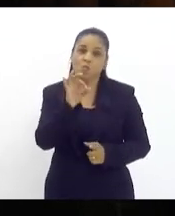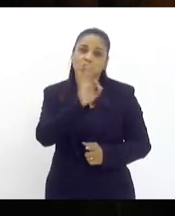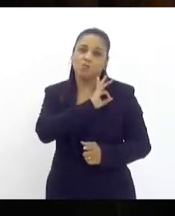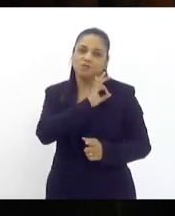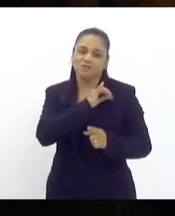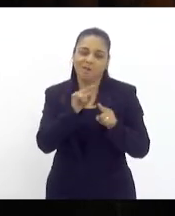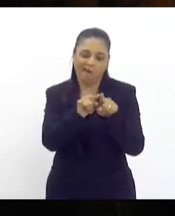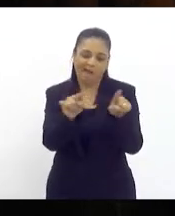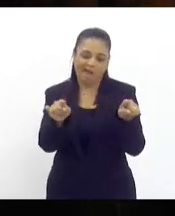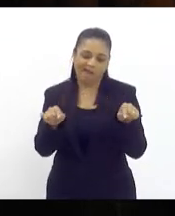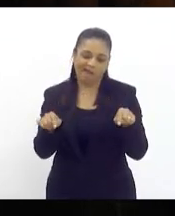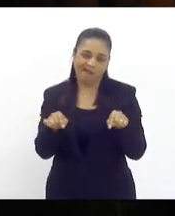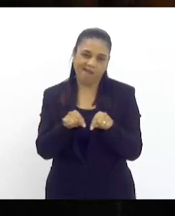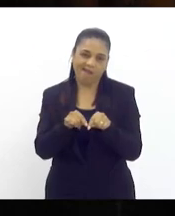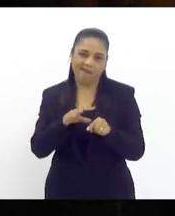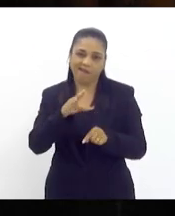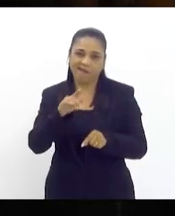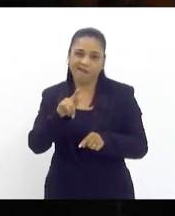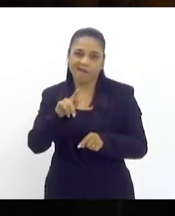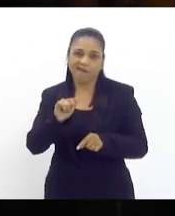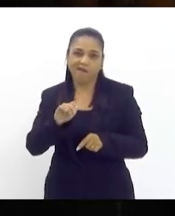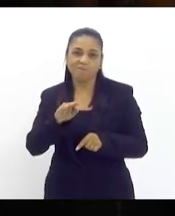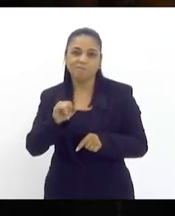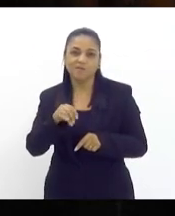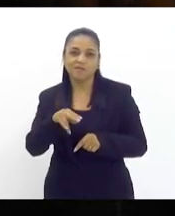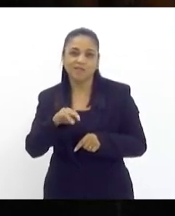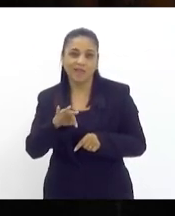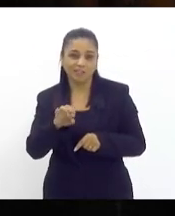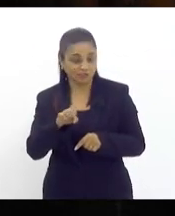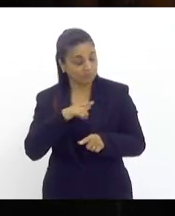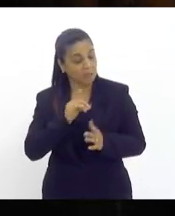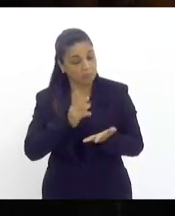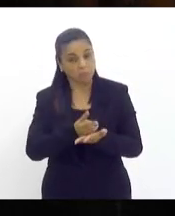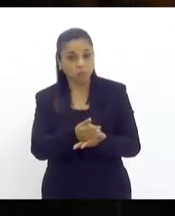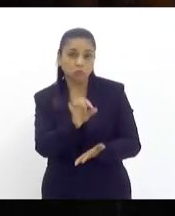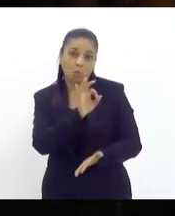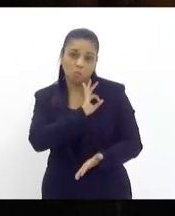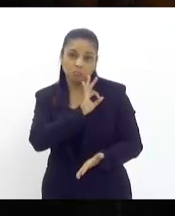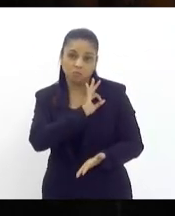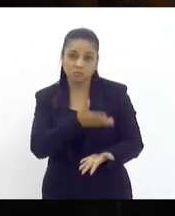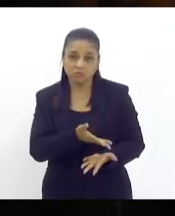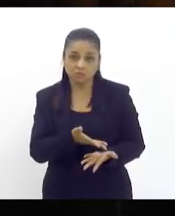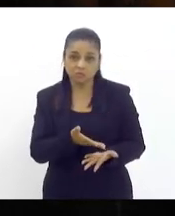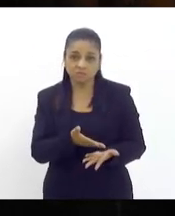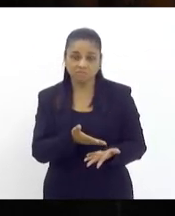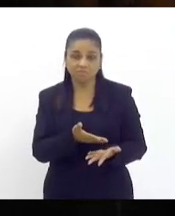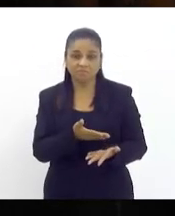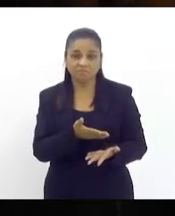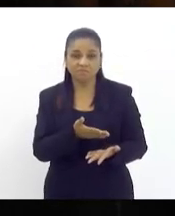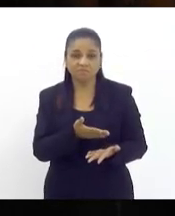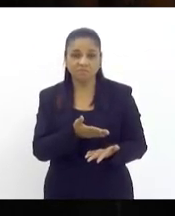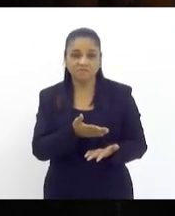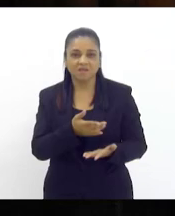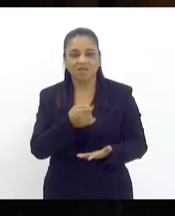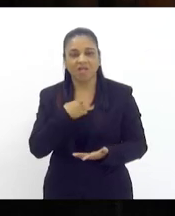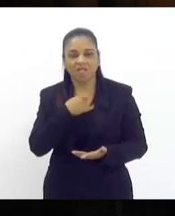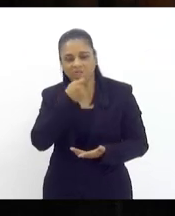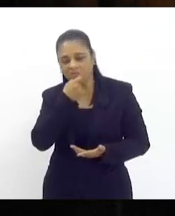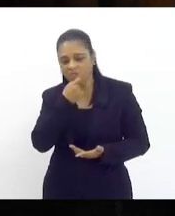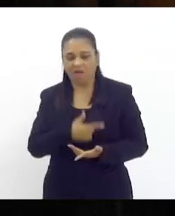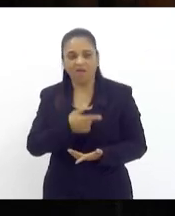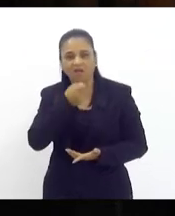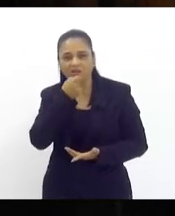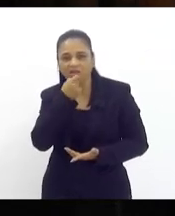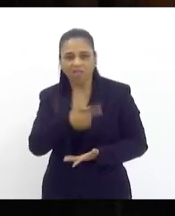gabinete Mas não deixa de ser policial agora estava ali numa situação de deboche porque